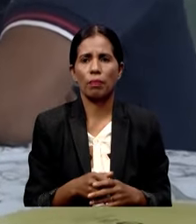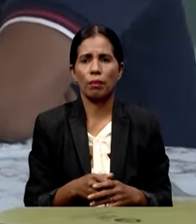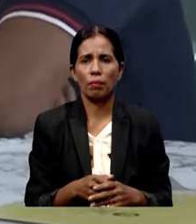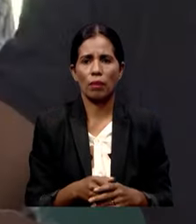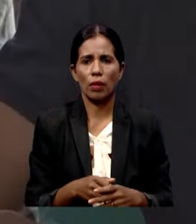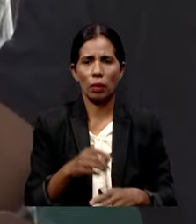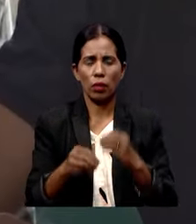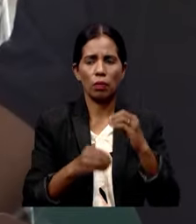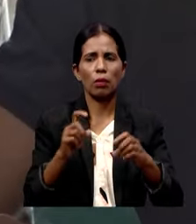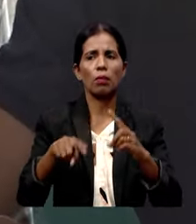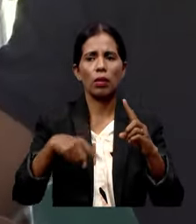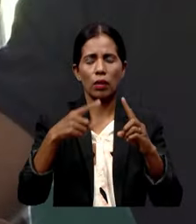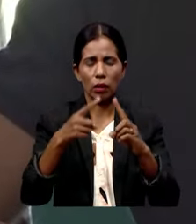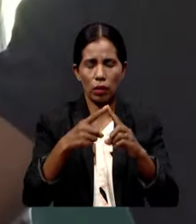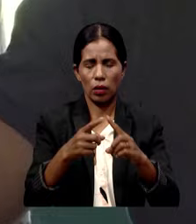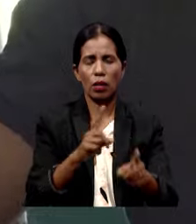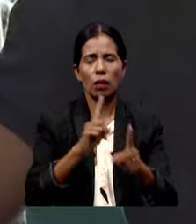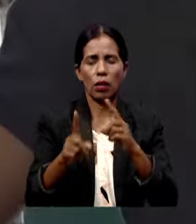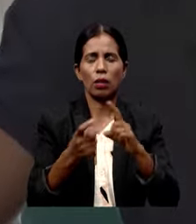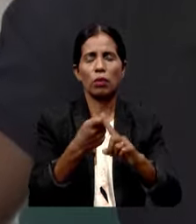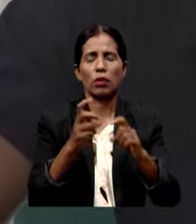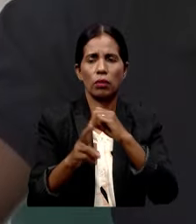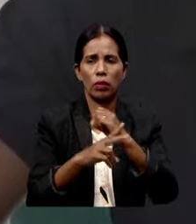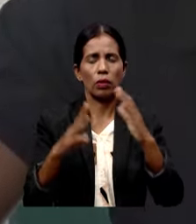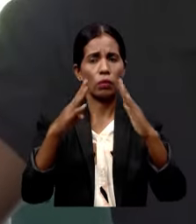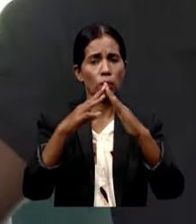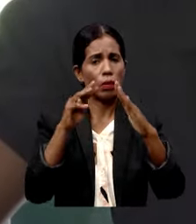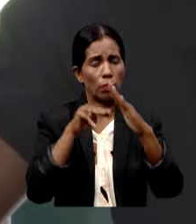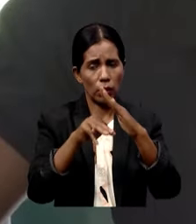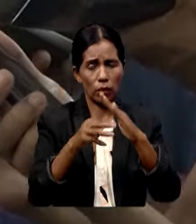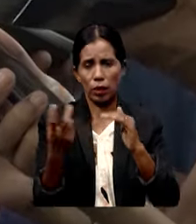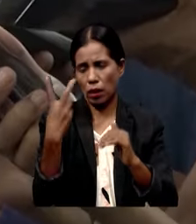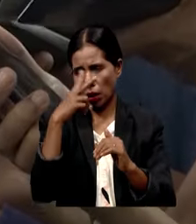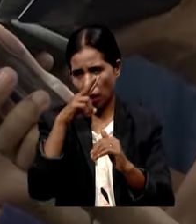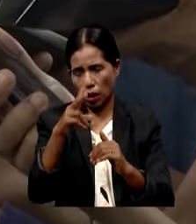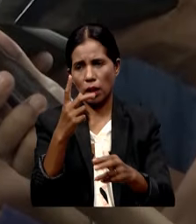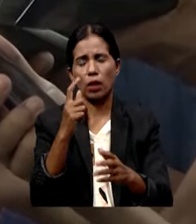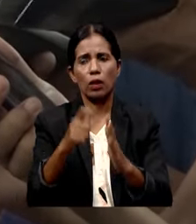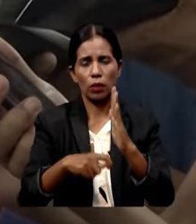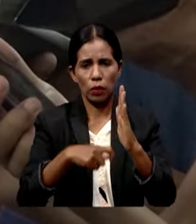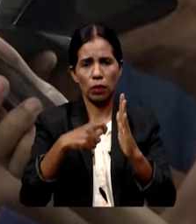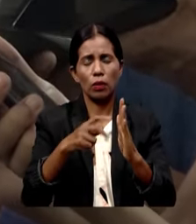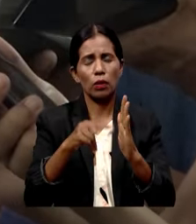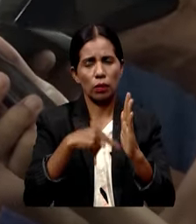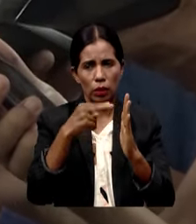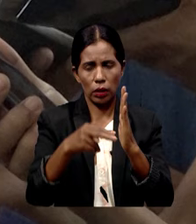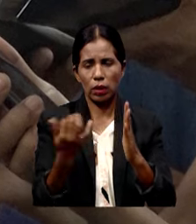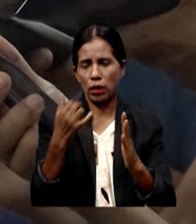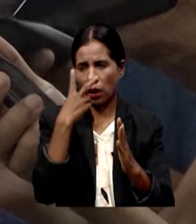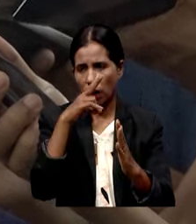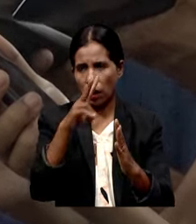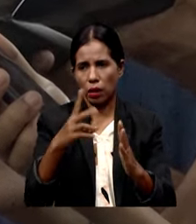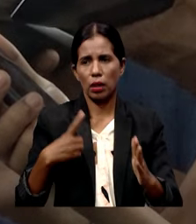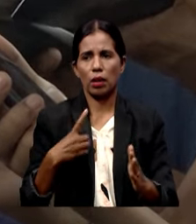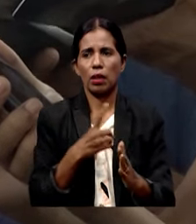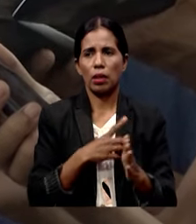Asunto ira nemas vai ira toca os vítimas, sira vai ira e uma mão, sira acompanha notícia, e sira recata o insan na imolun